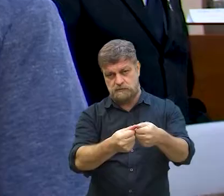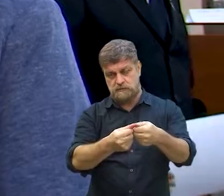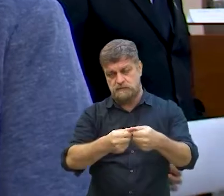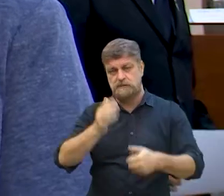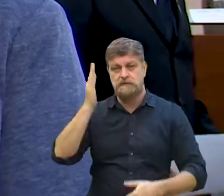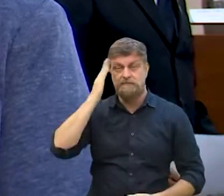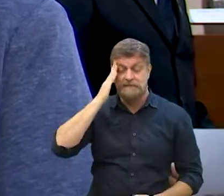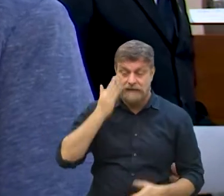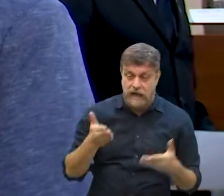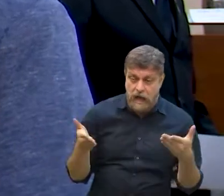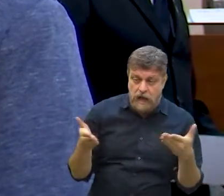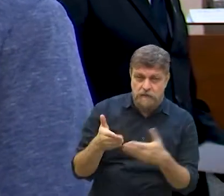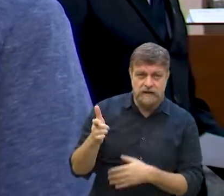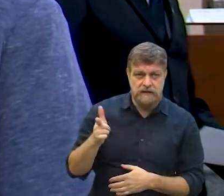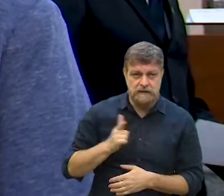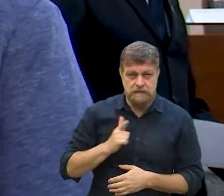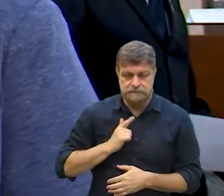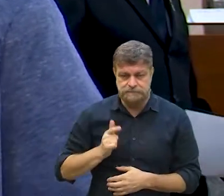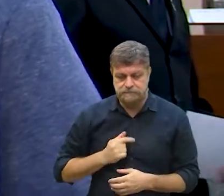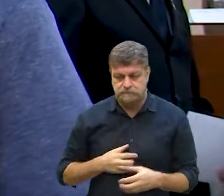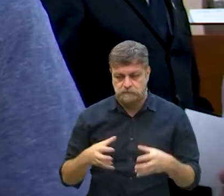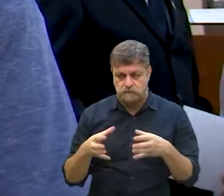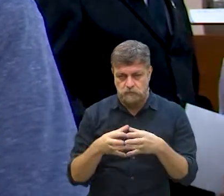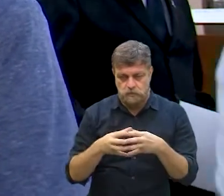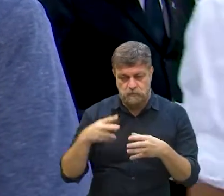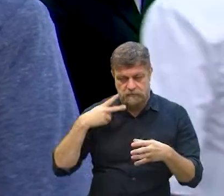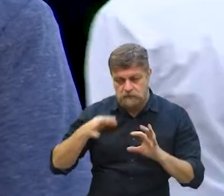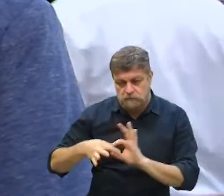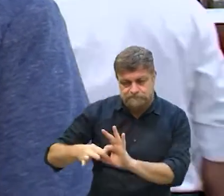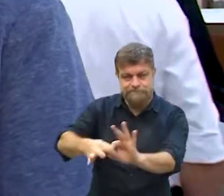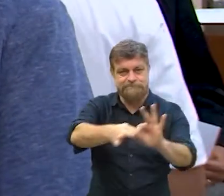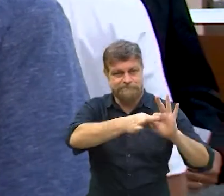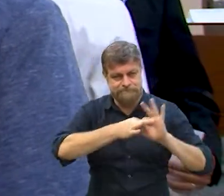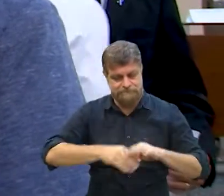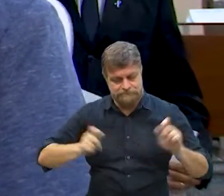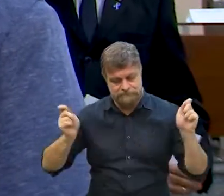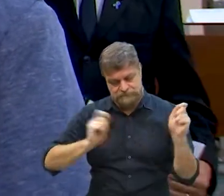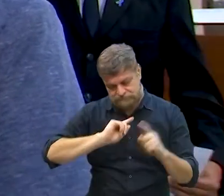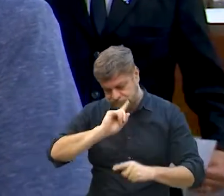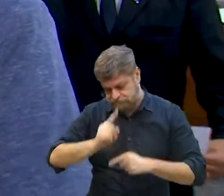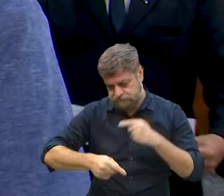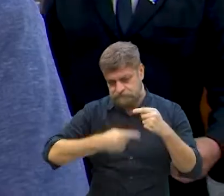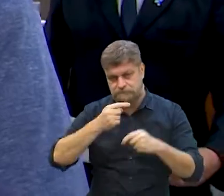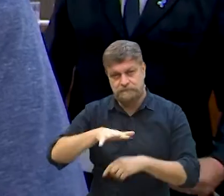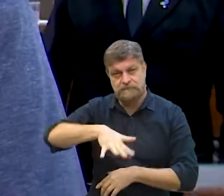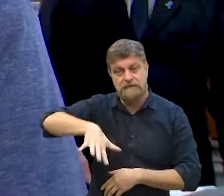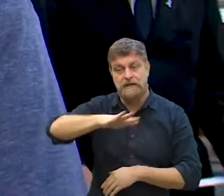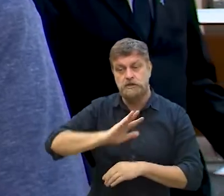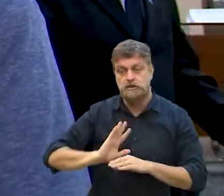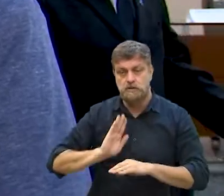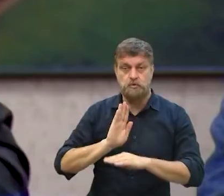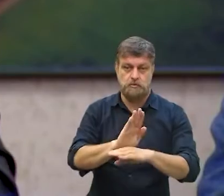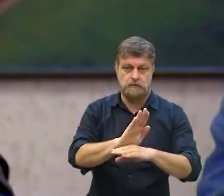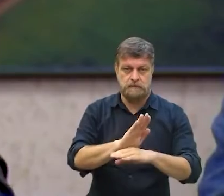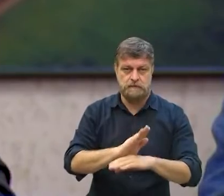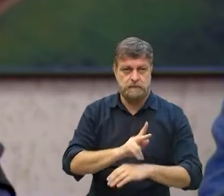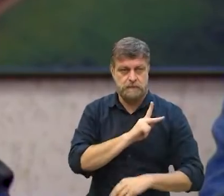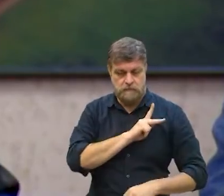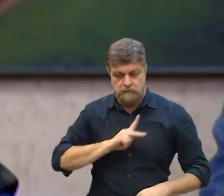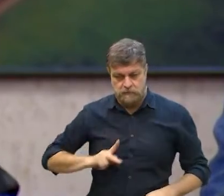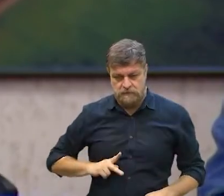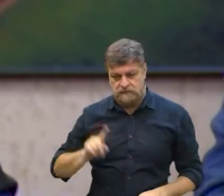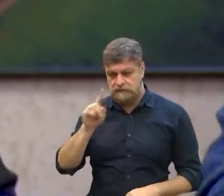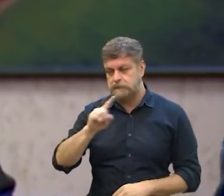nossa região. Então, com certeza, agora, com o engajamento do parlamento, nós conseguiríamos aí bons resultados para toda a região. Agora,